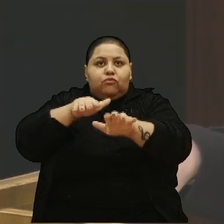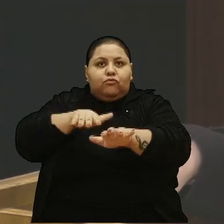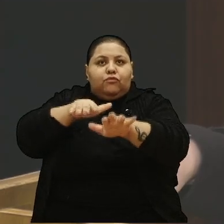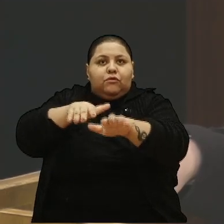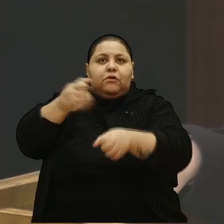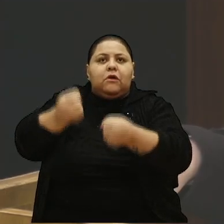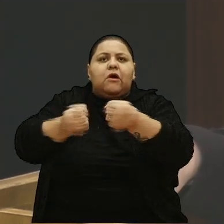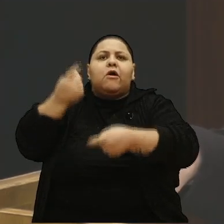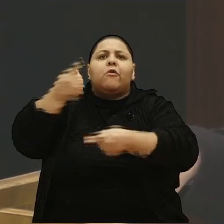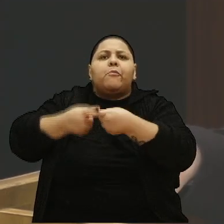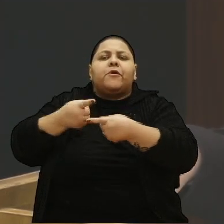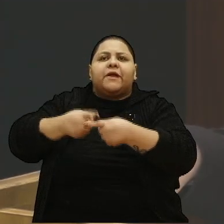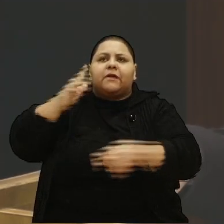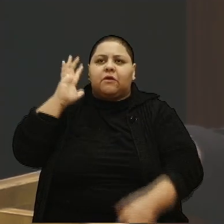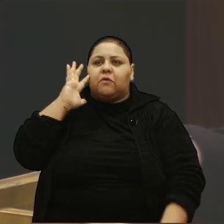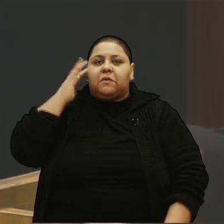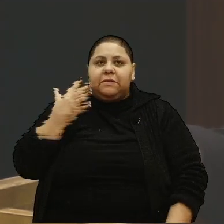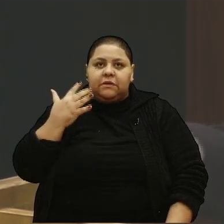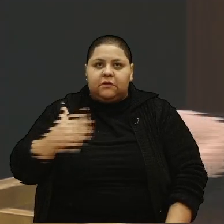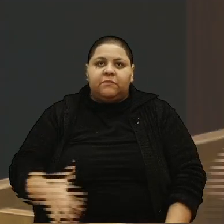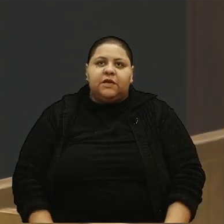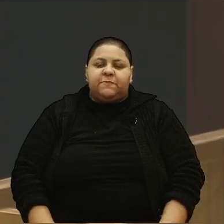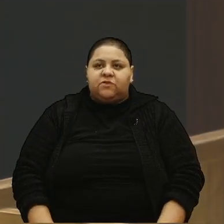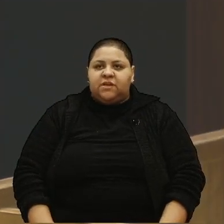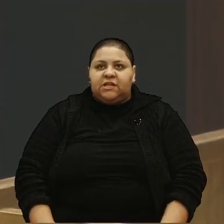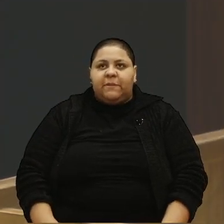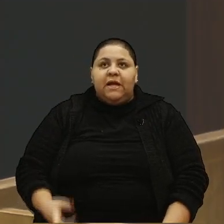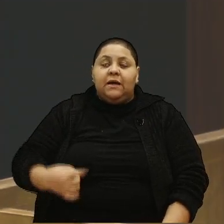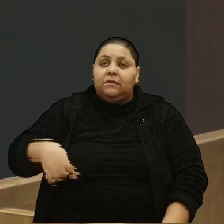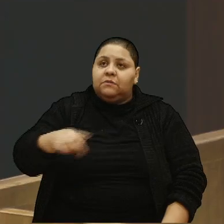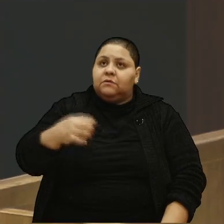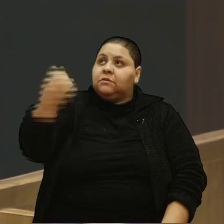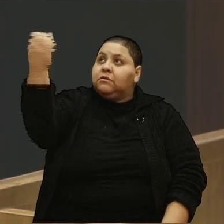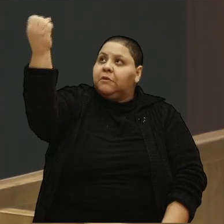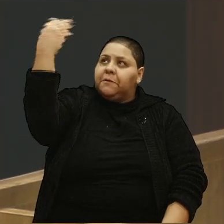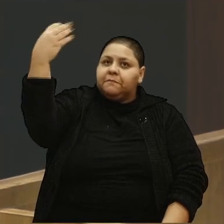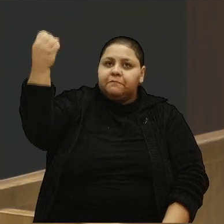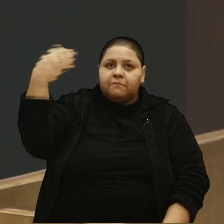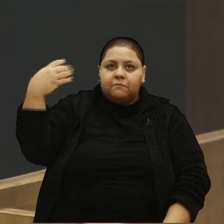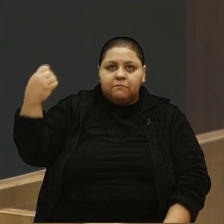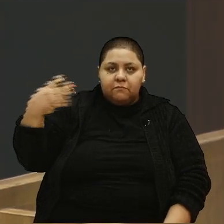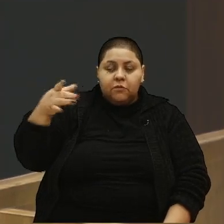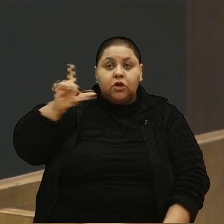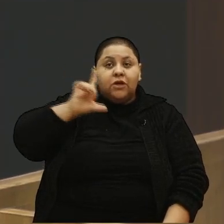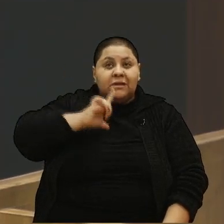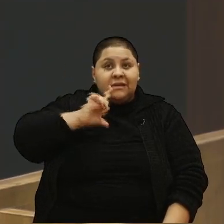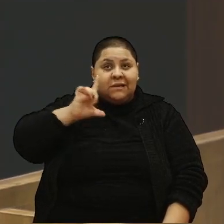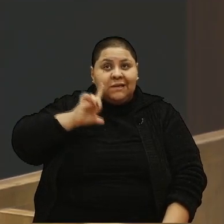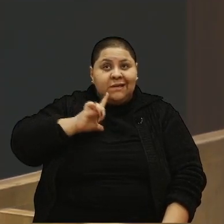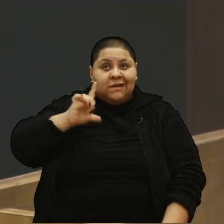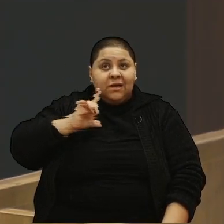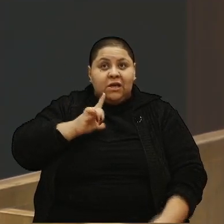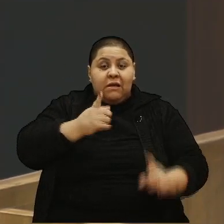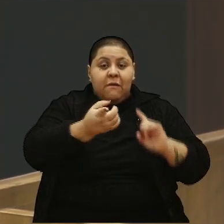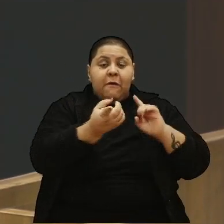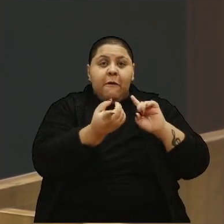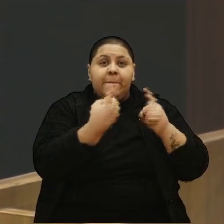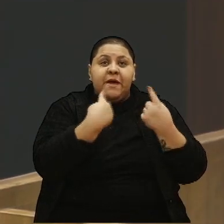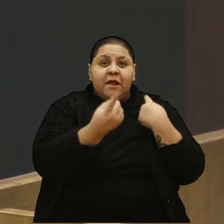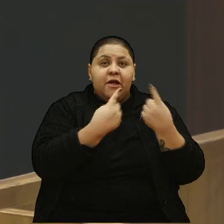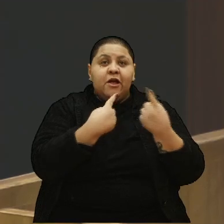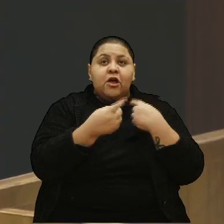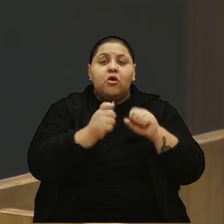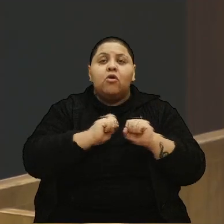E por que isso acontece? Por causa dos semáforos. Nós temos na perimetral. Qual